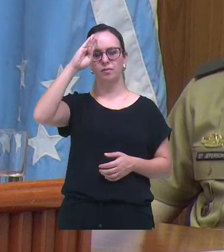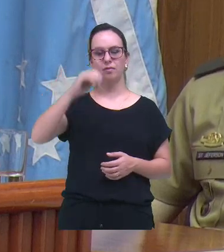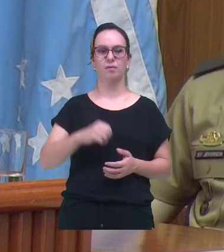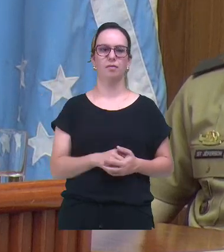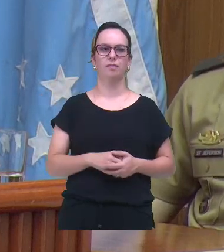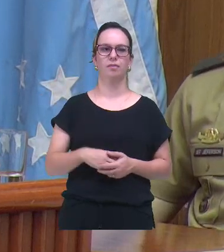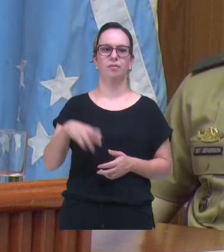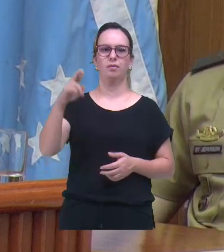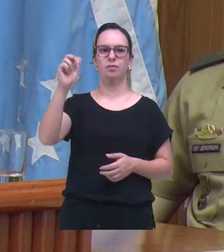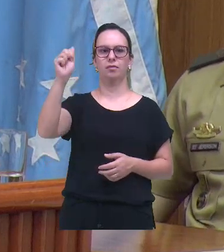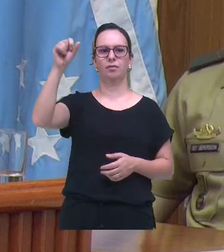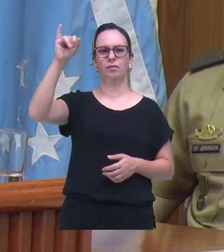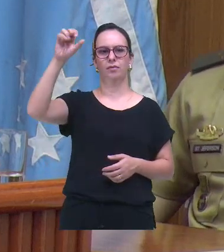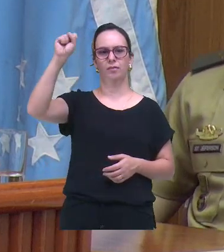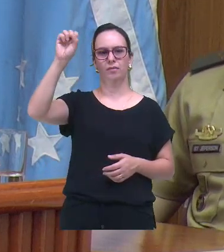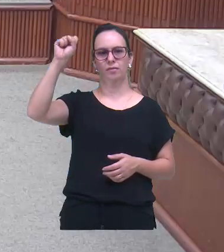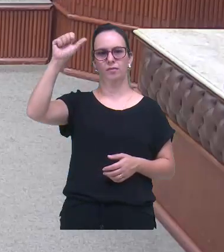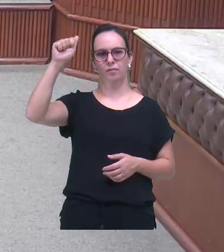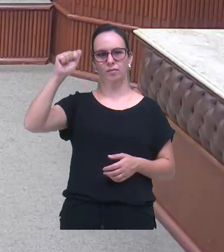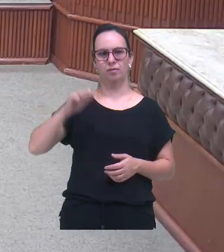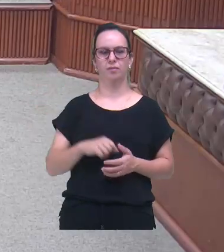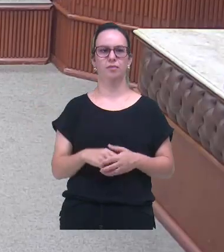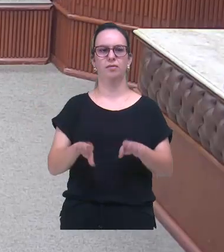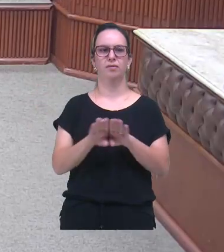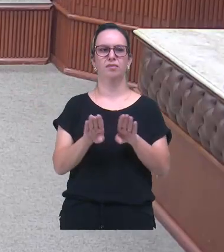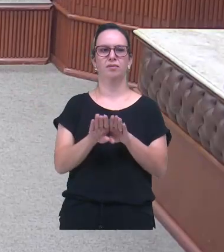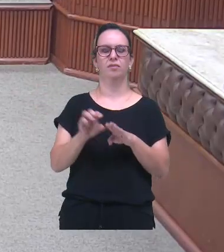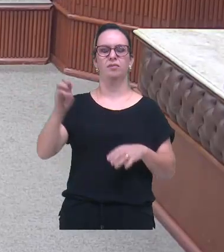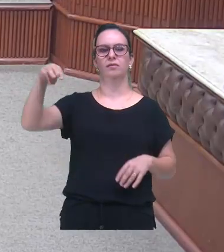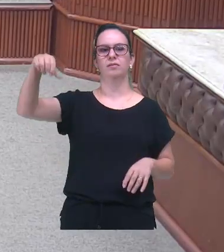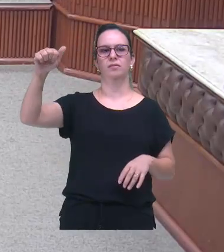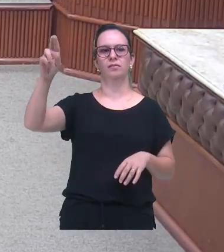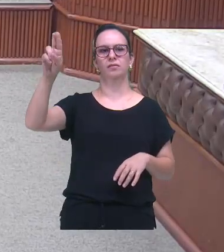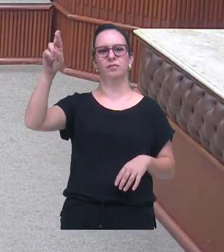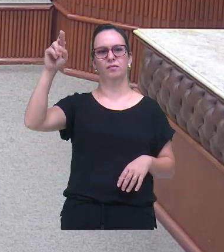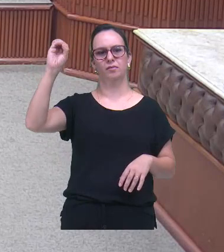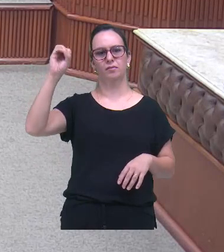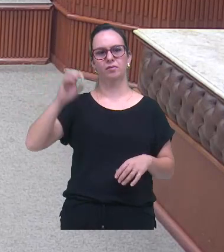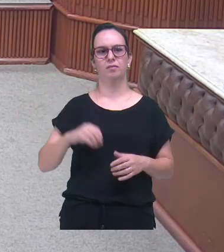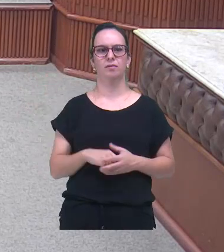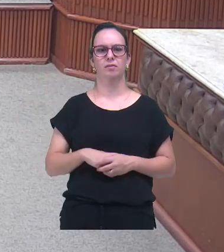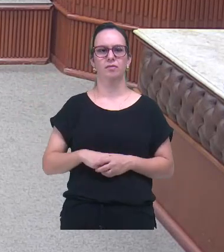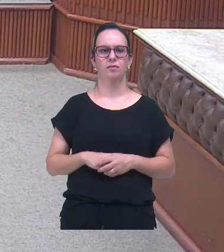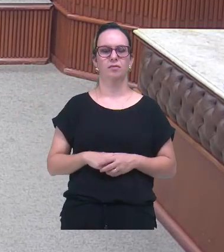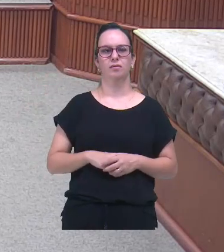o diretor Mauro. Muito obrigado pela presença de vocês na data de hoje.